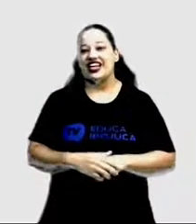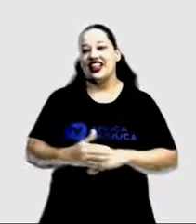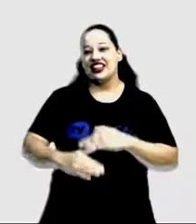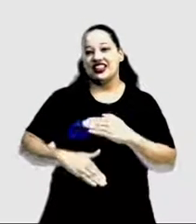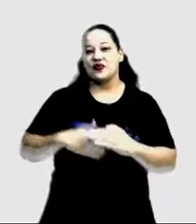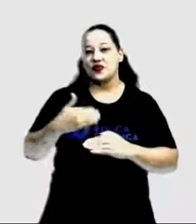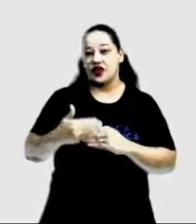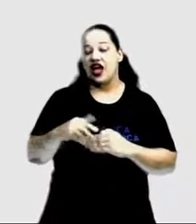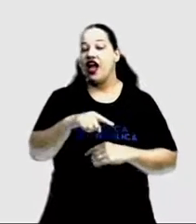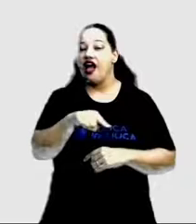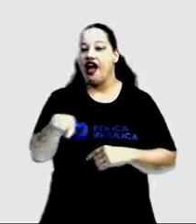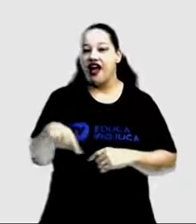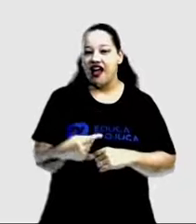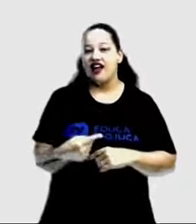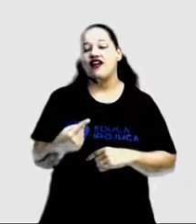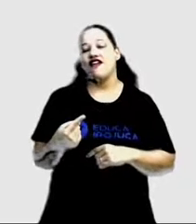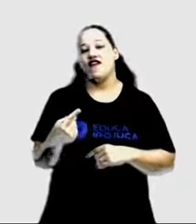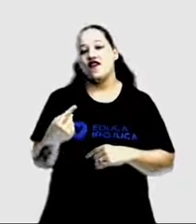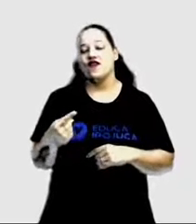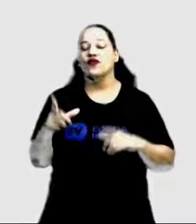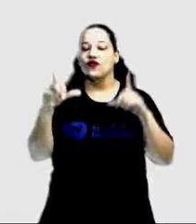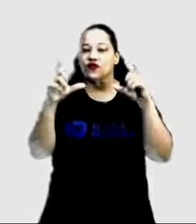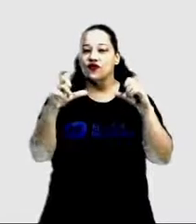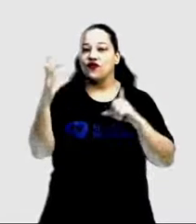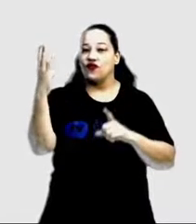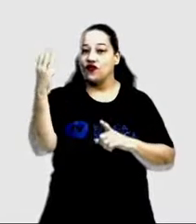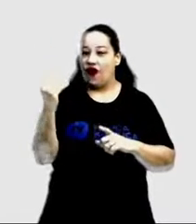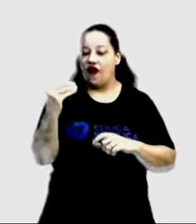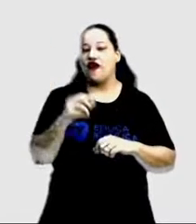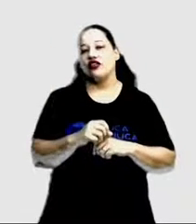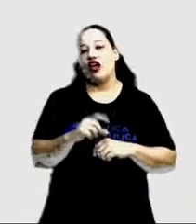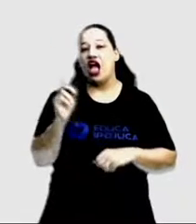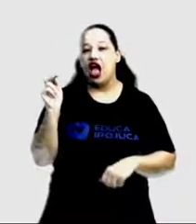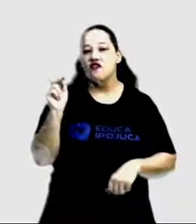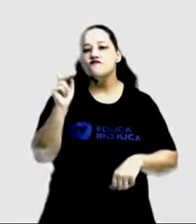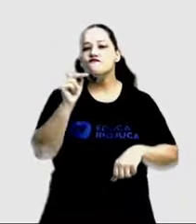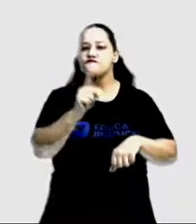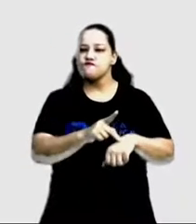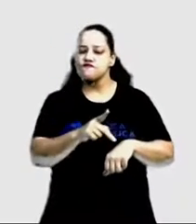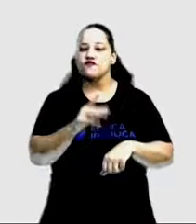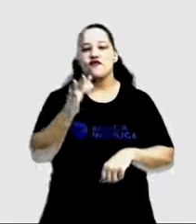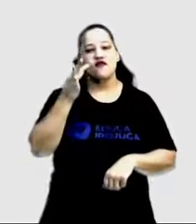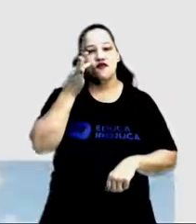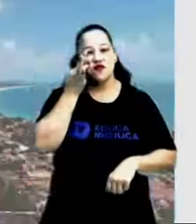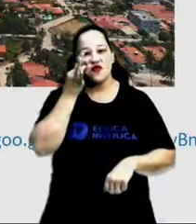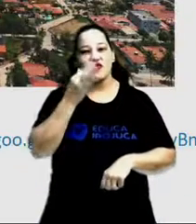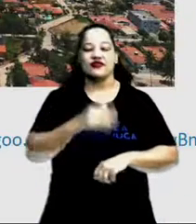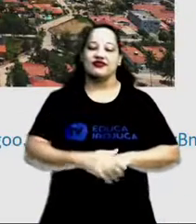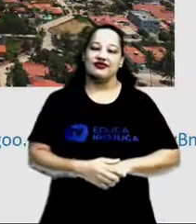a fotografia é um momento real, é o cenário real.